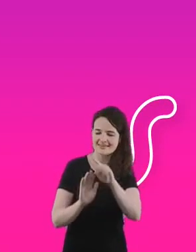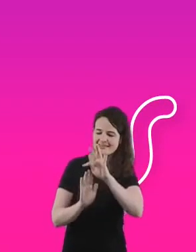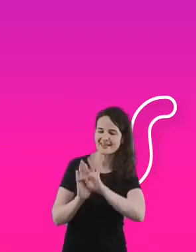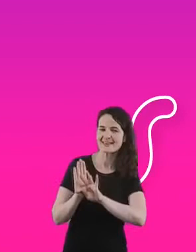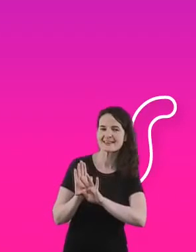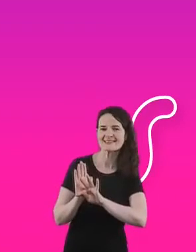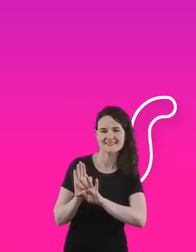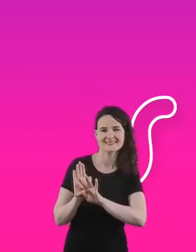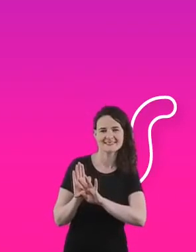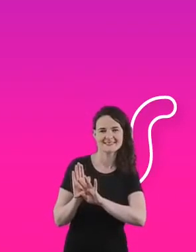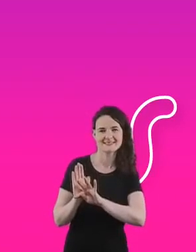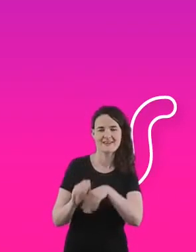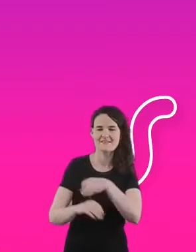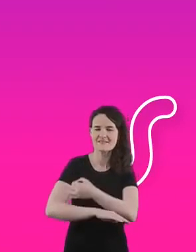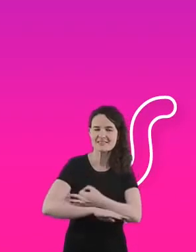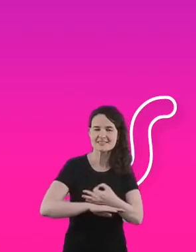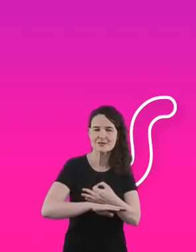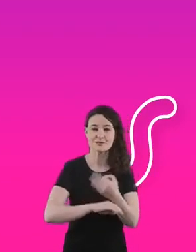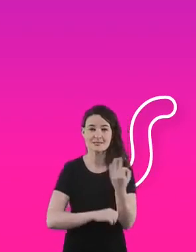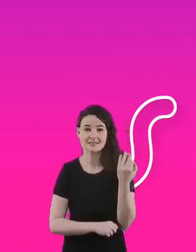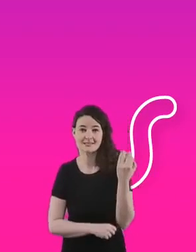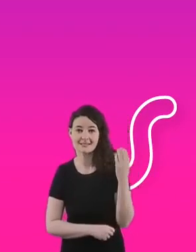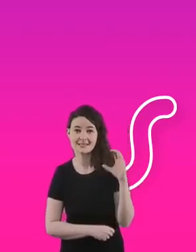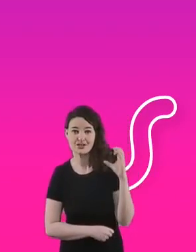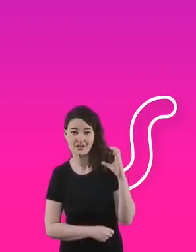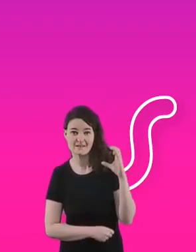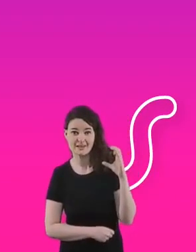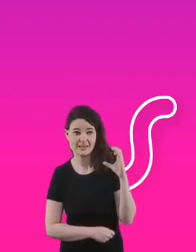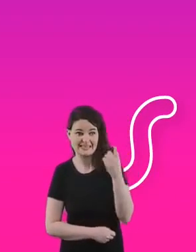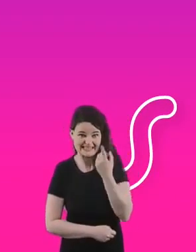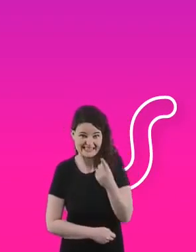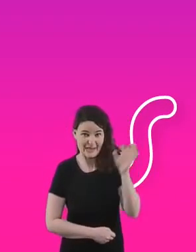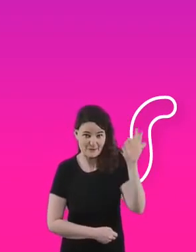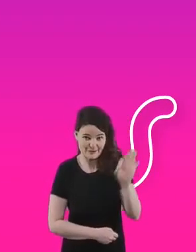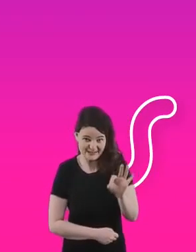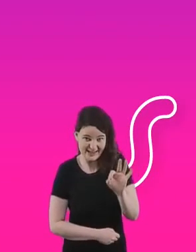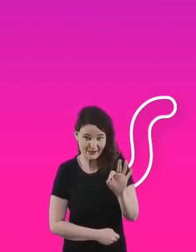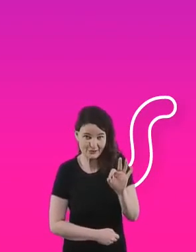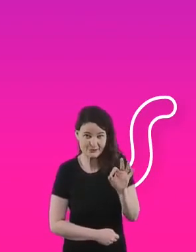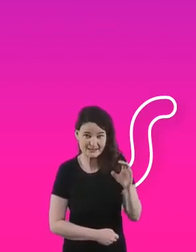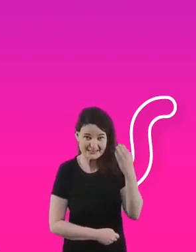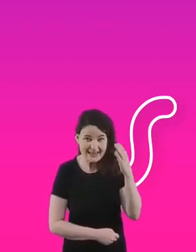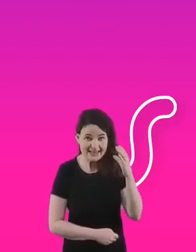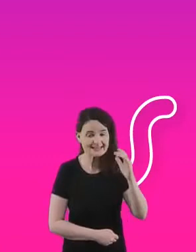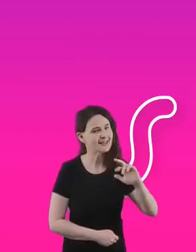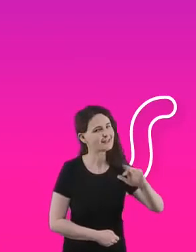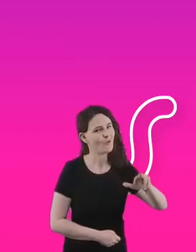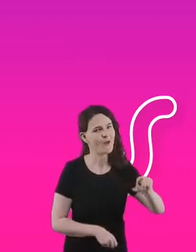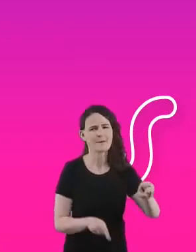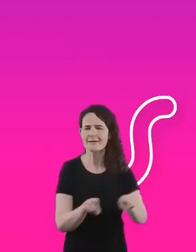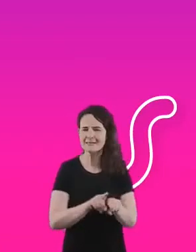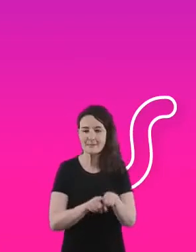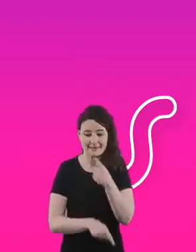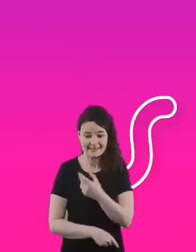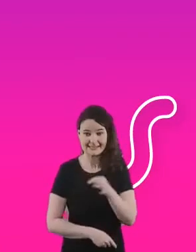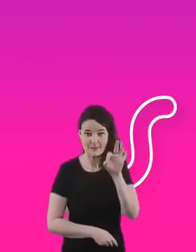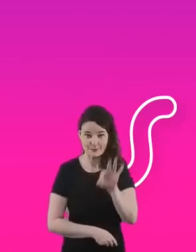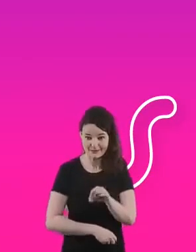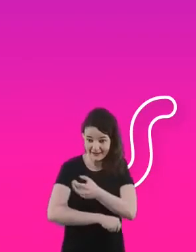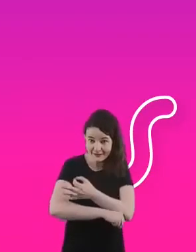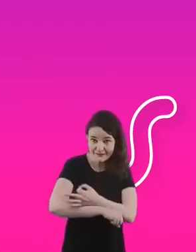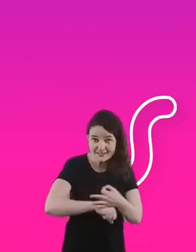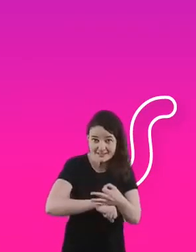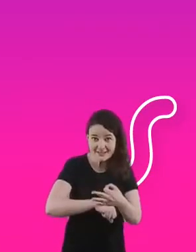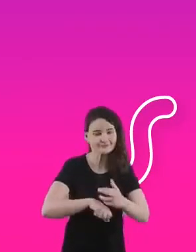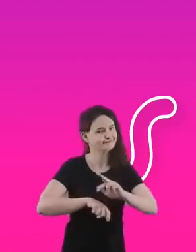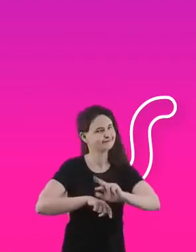é 100% científica, mas ela também não é 100% ficção. Então, ela é